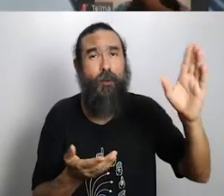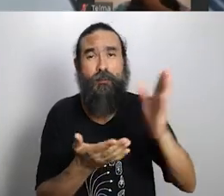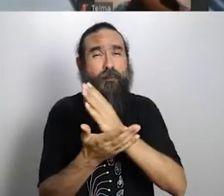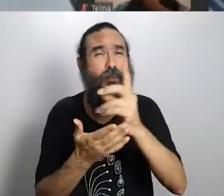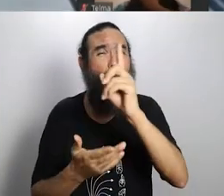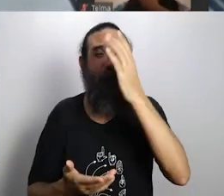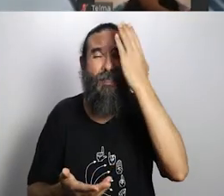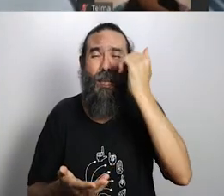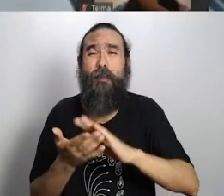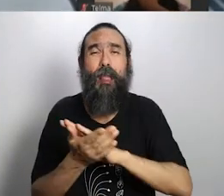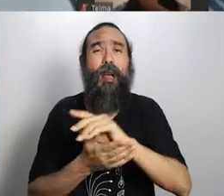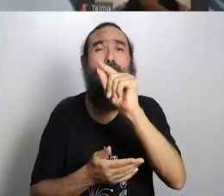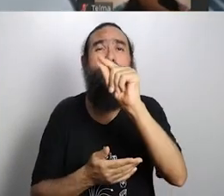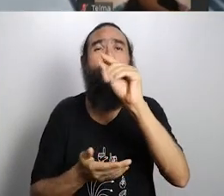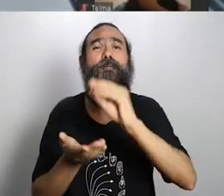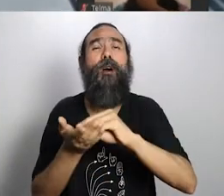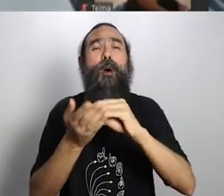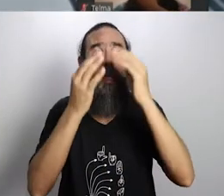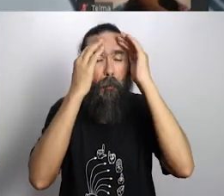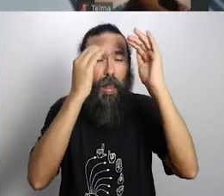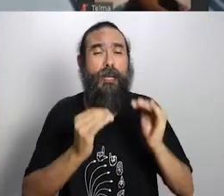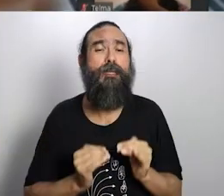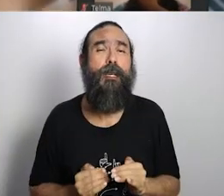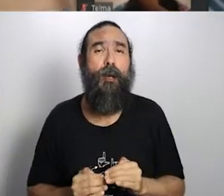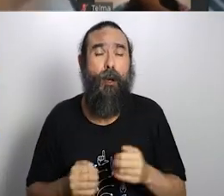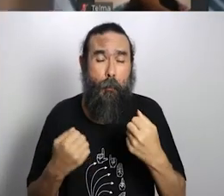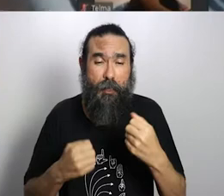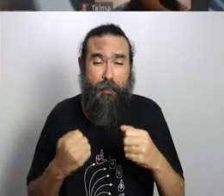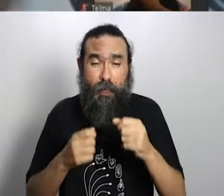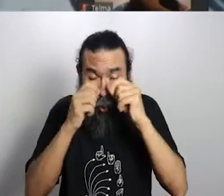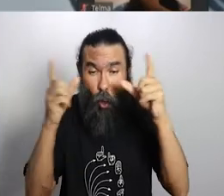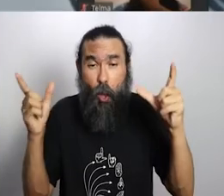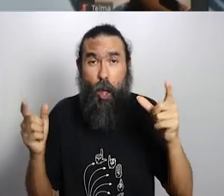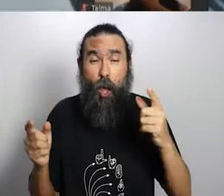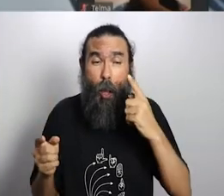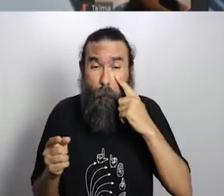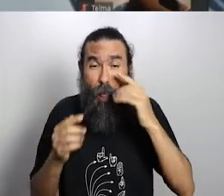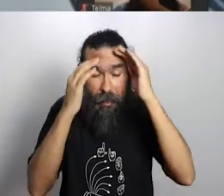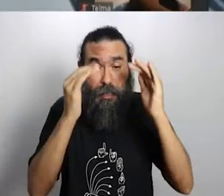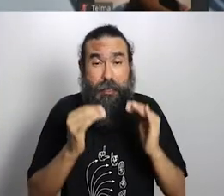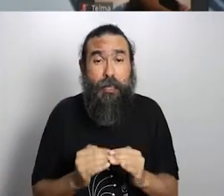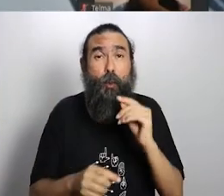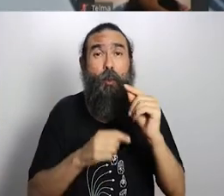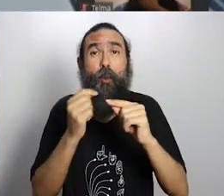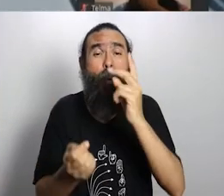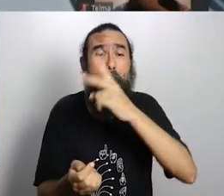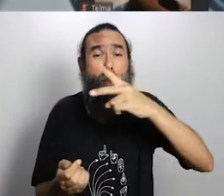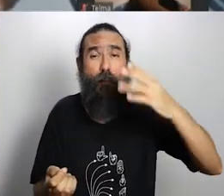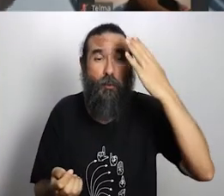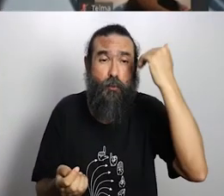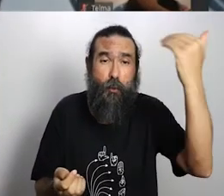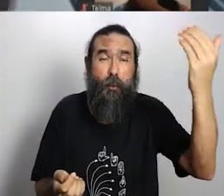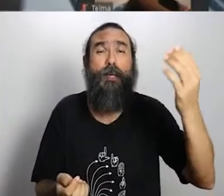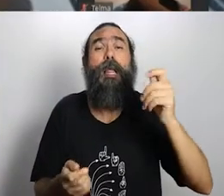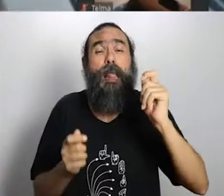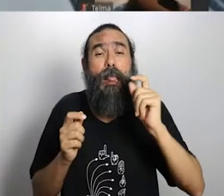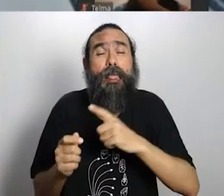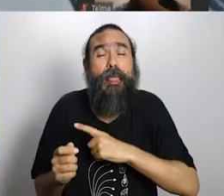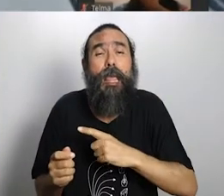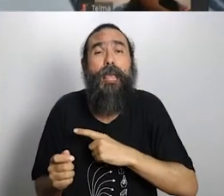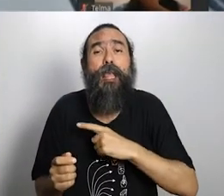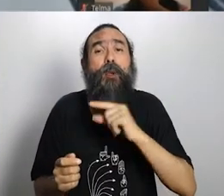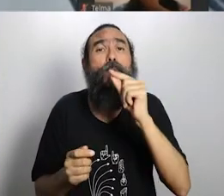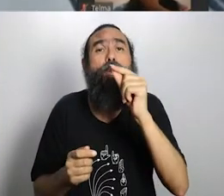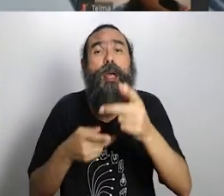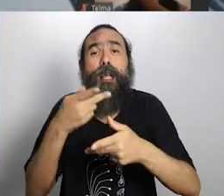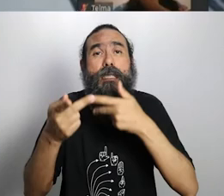contar, a dizer e a falar. Assim se entende a coisa. Eu venho de uma família de